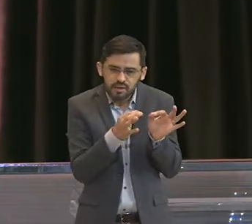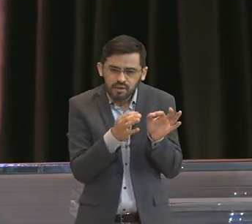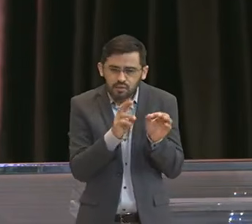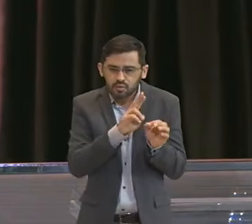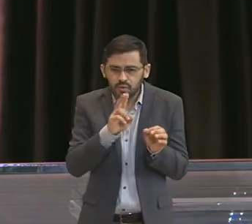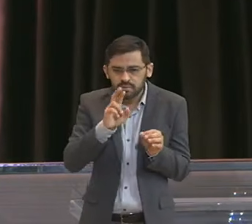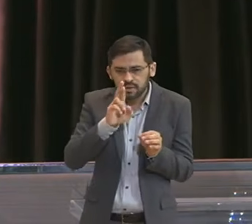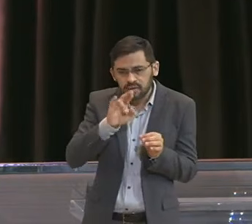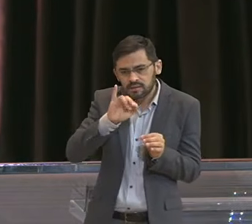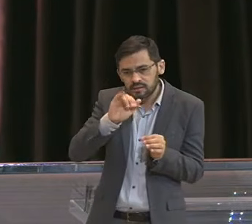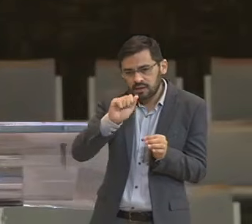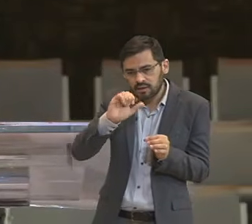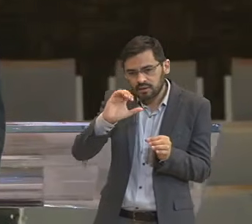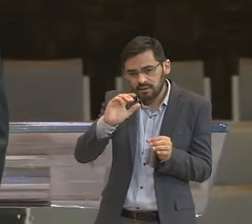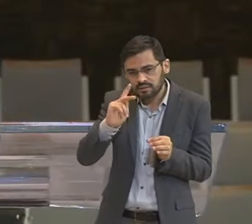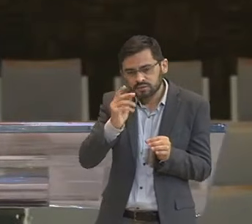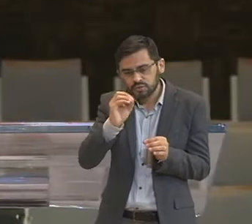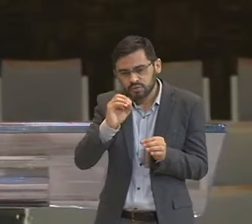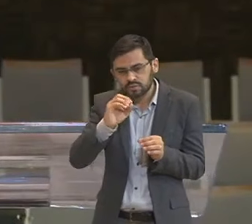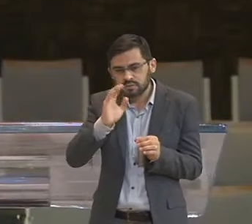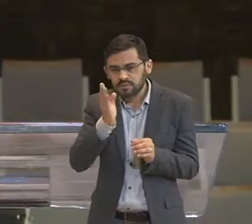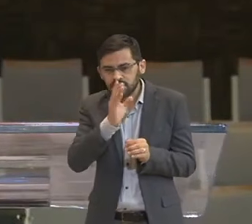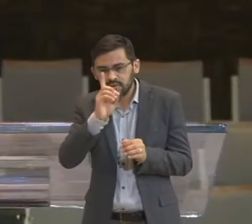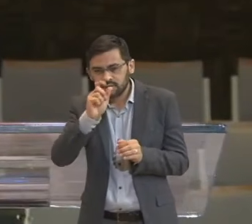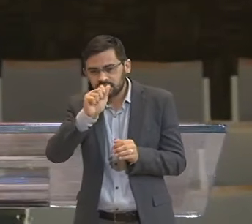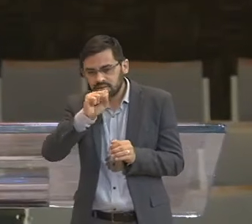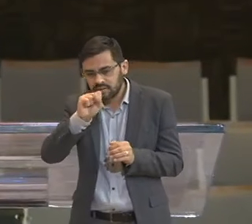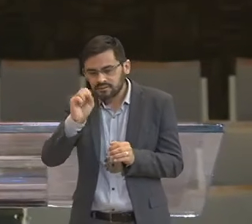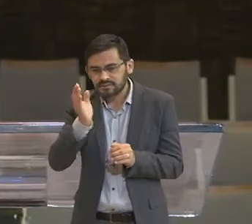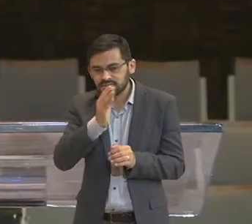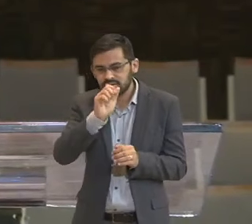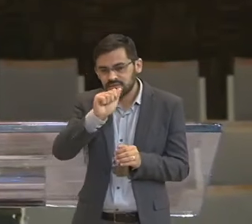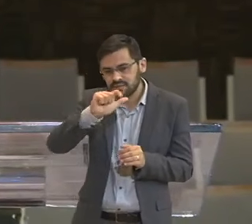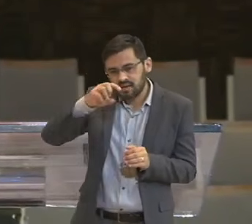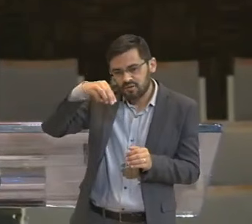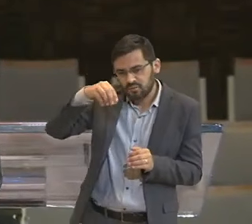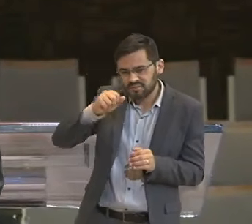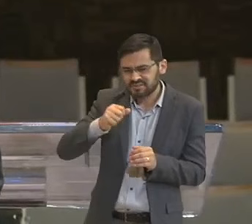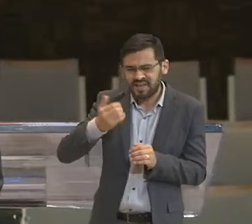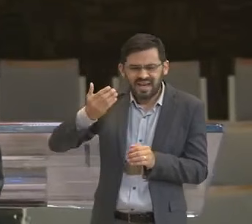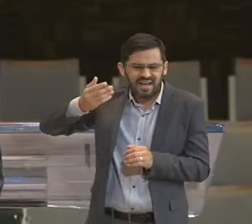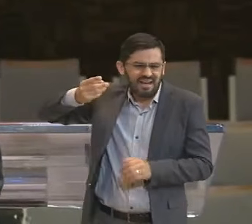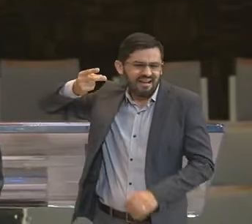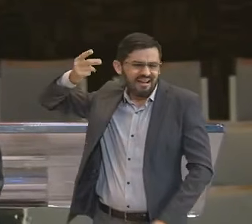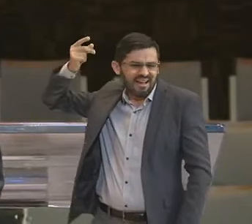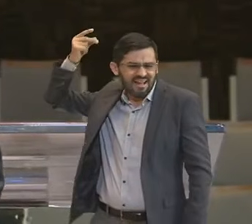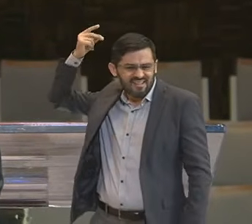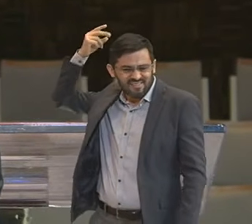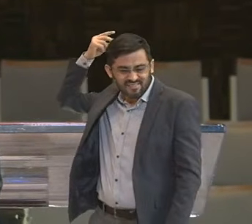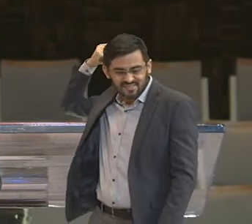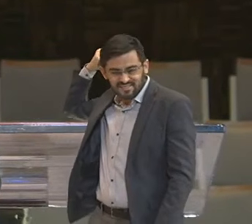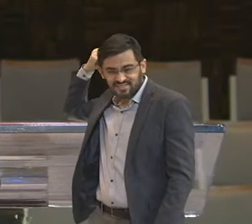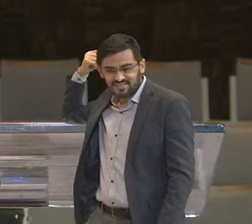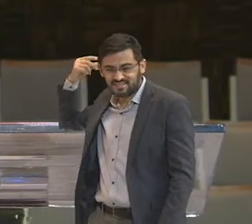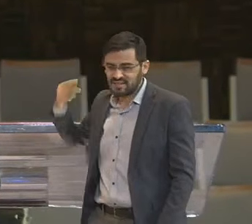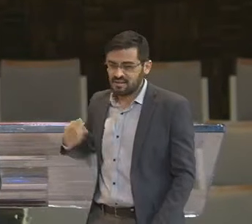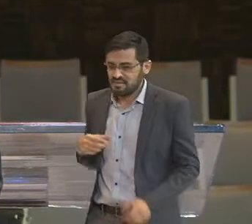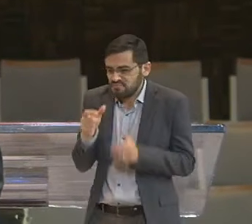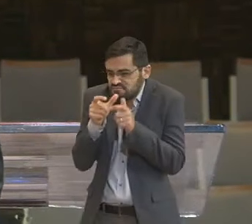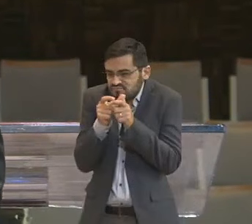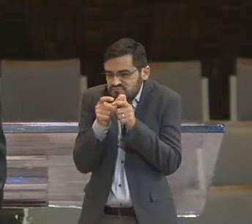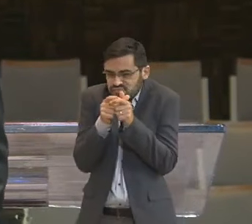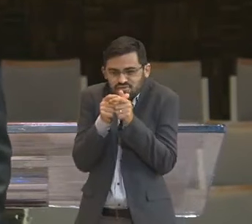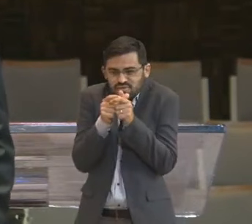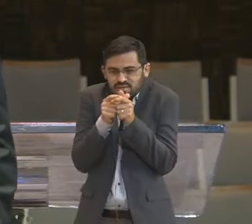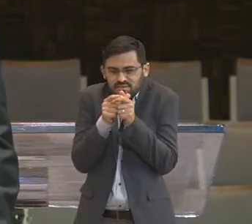Riacho das Almas. É daquelas cidades de primeira. Sabe qual é a cidade de primeira? Você engata a primeira marcha, não